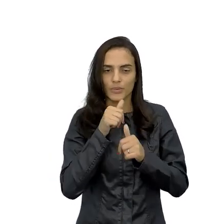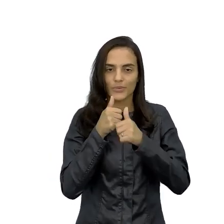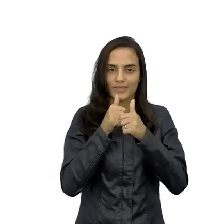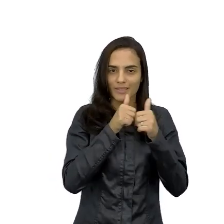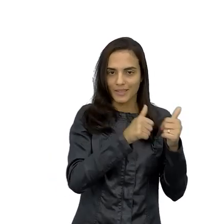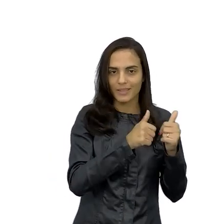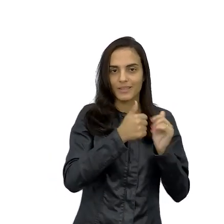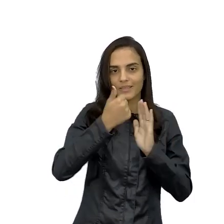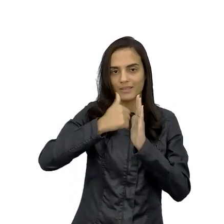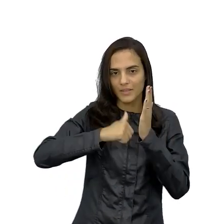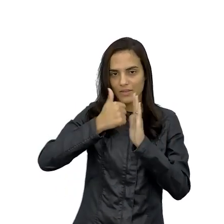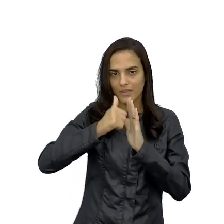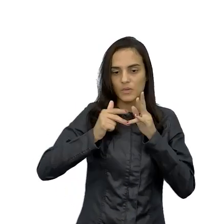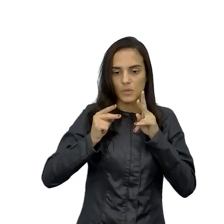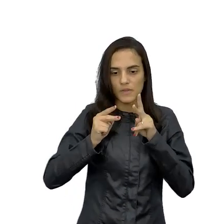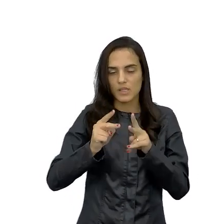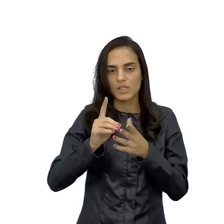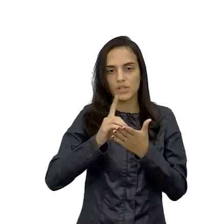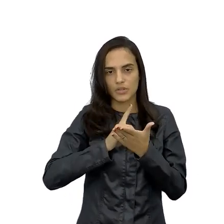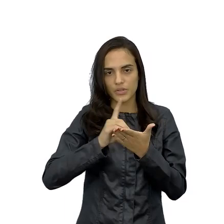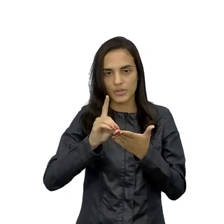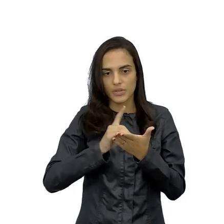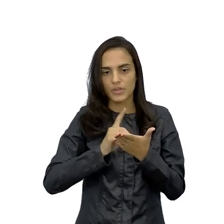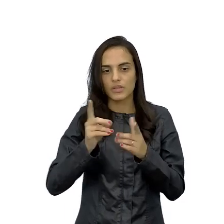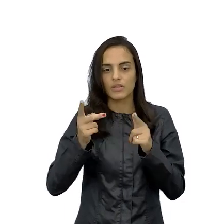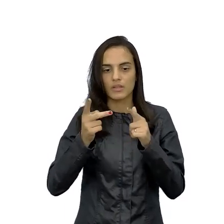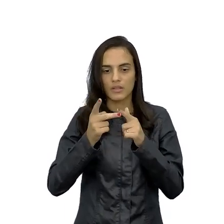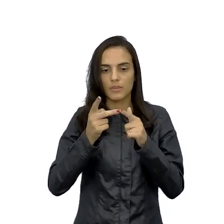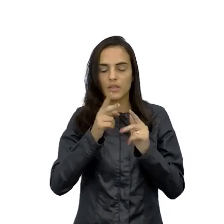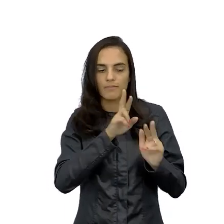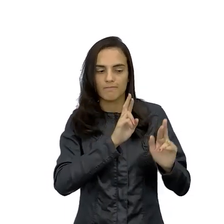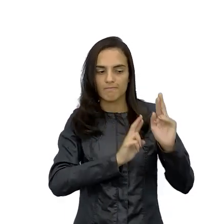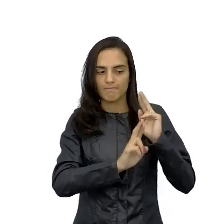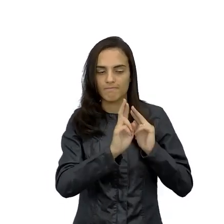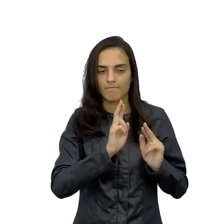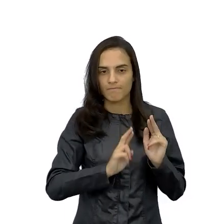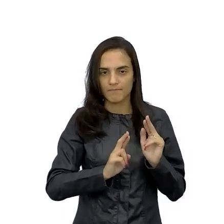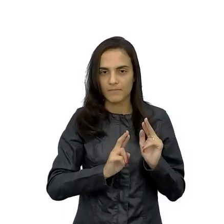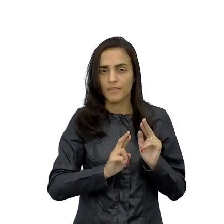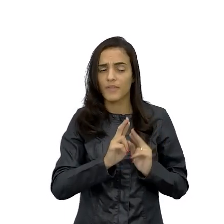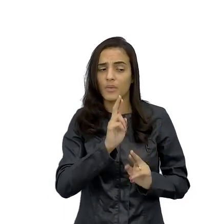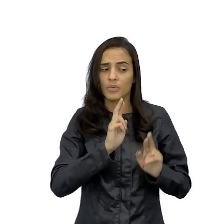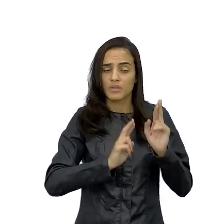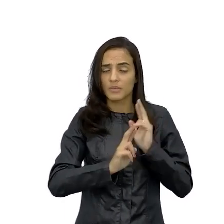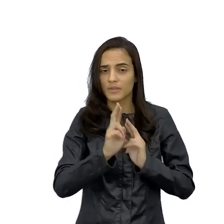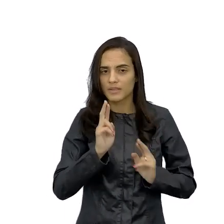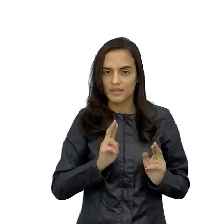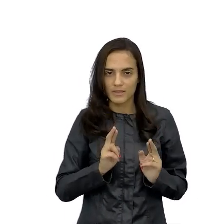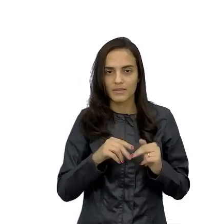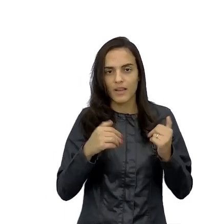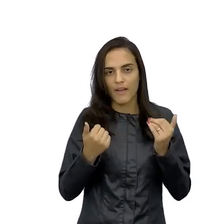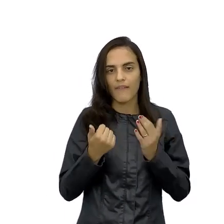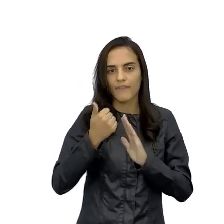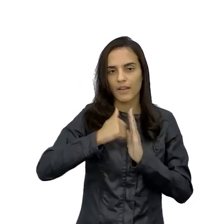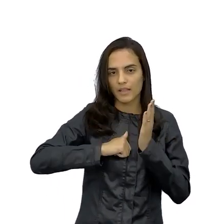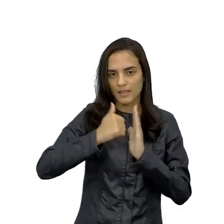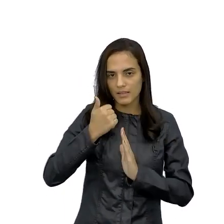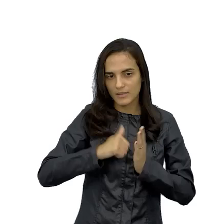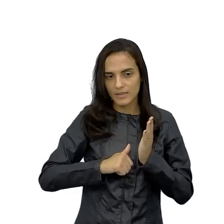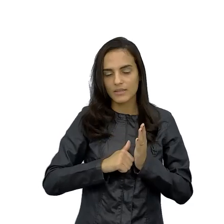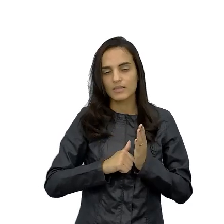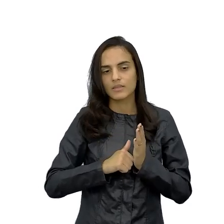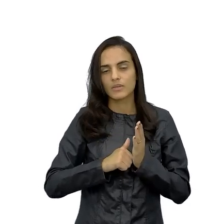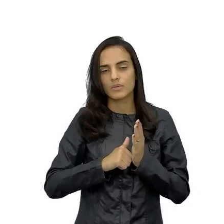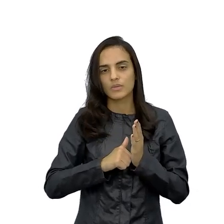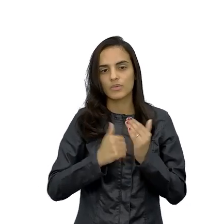e das Sequências Digitais e olhamos para os resultados. Os resultados, tanto da avaliação